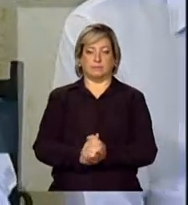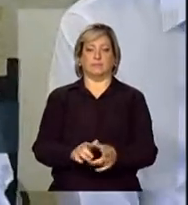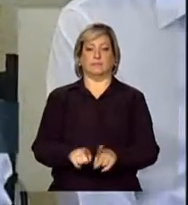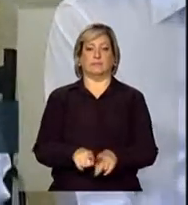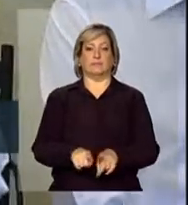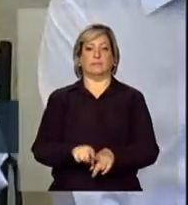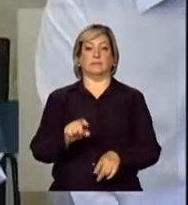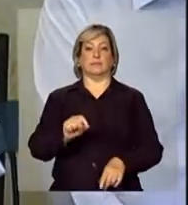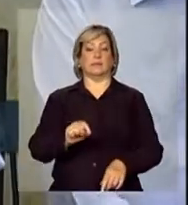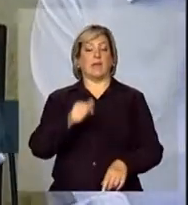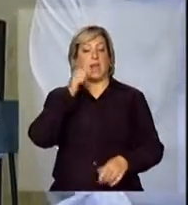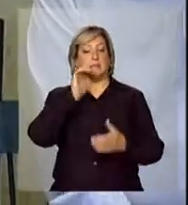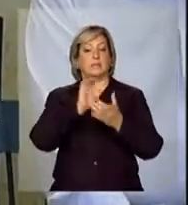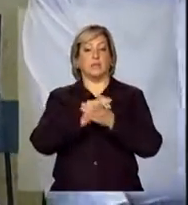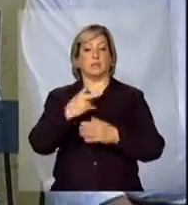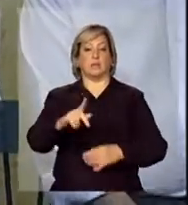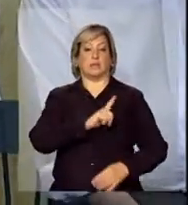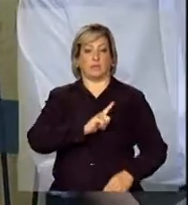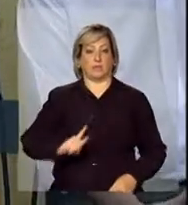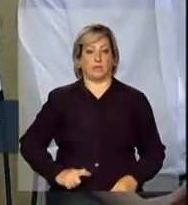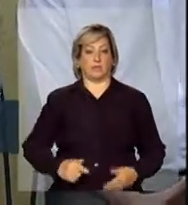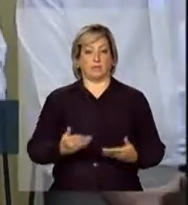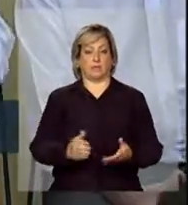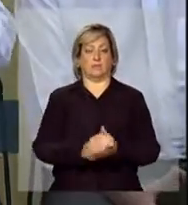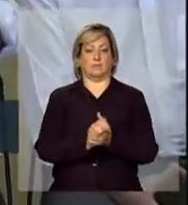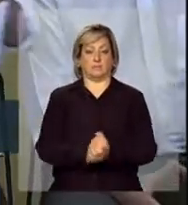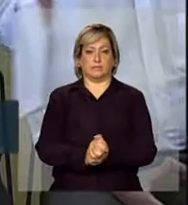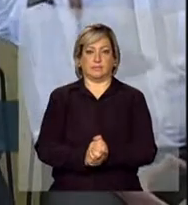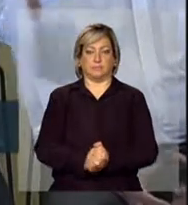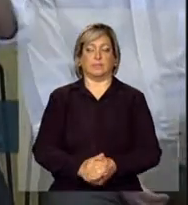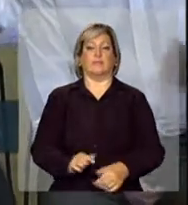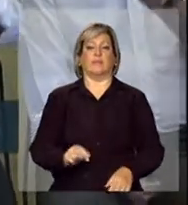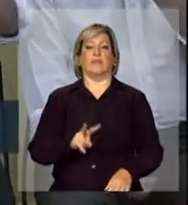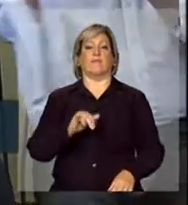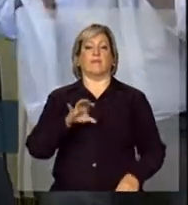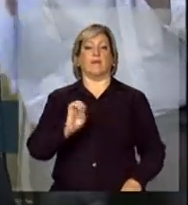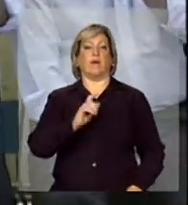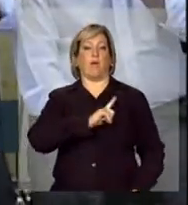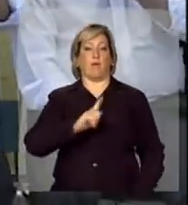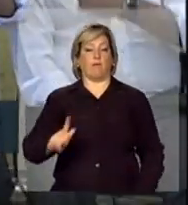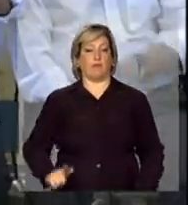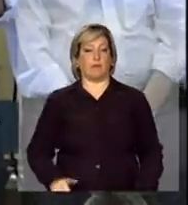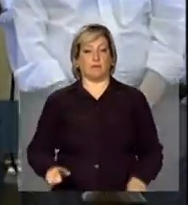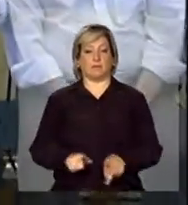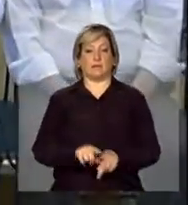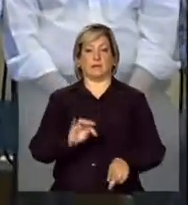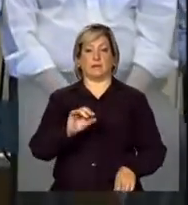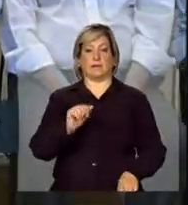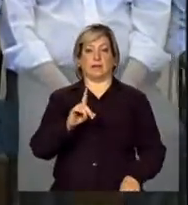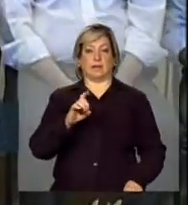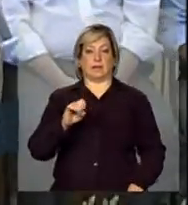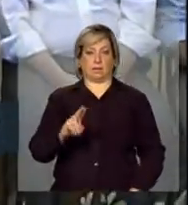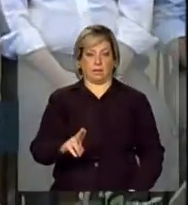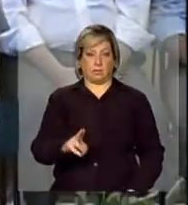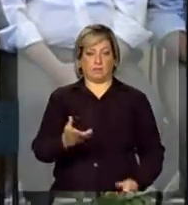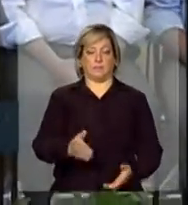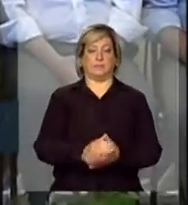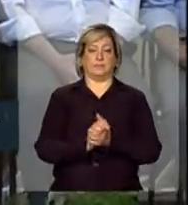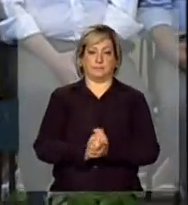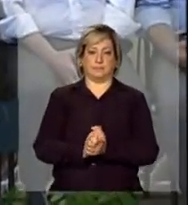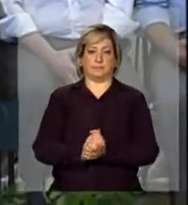primeira-dama Ilza Queiroz nosso vice-governador Tadeu filippelli